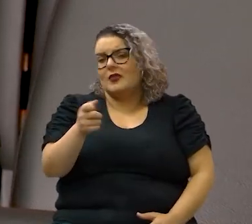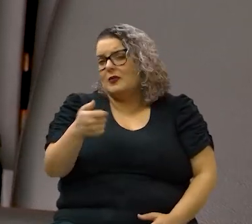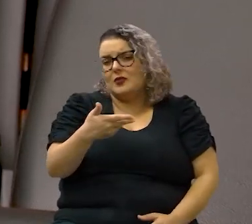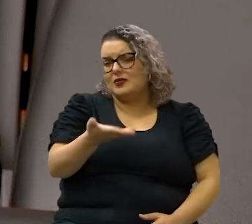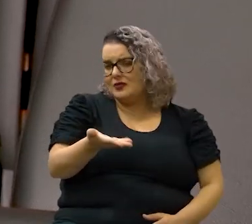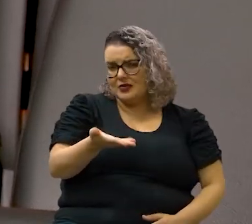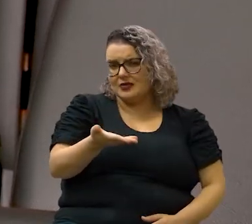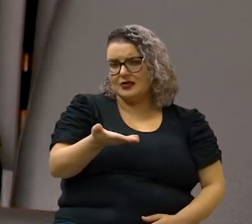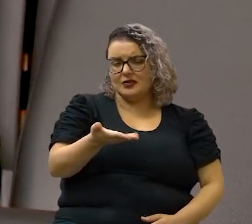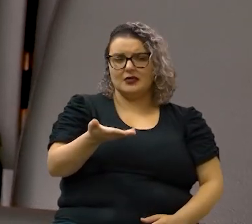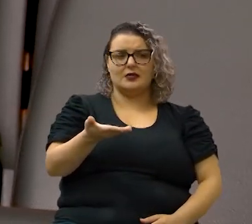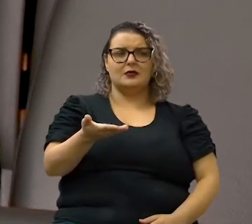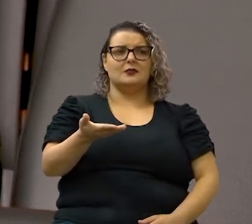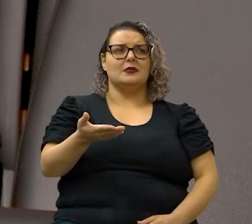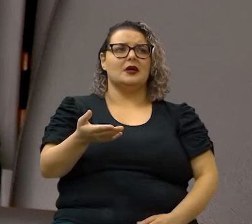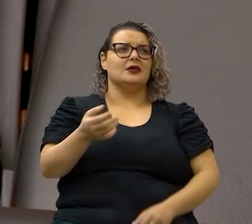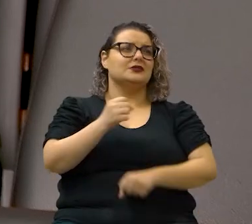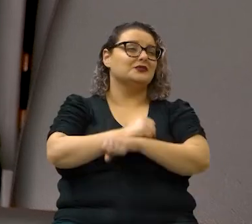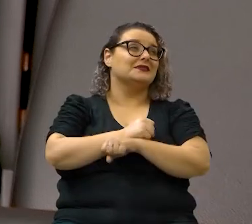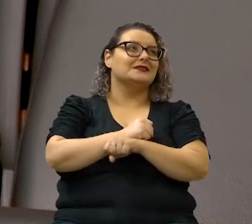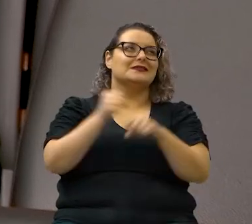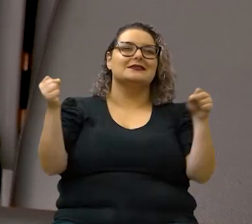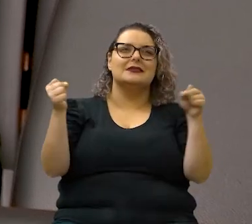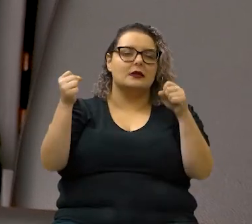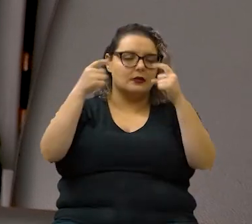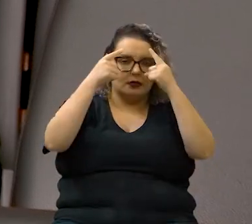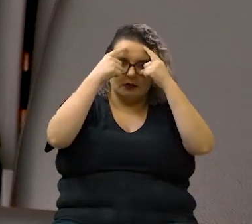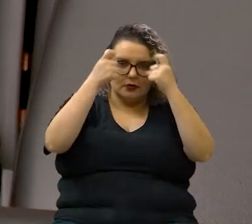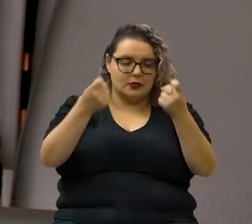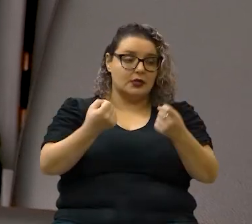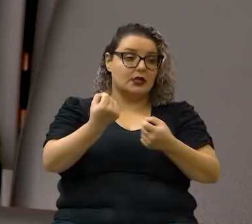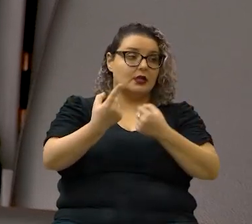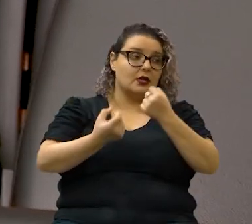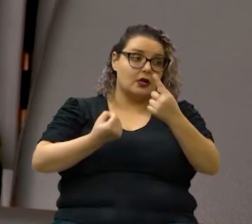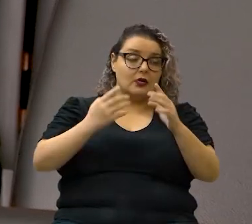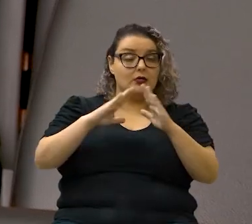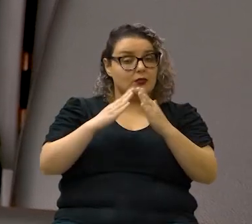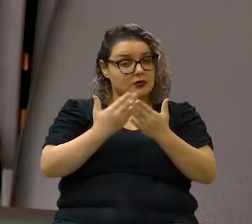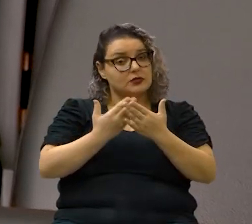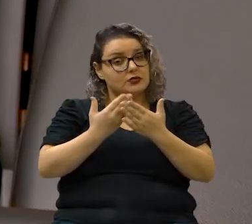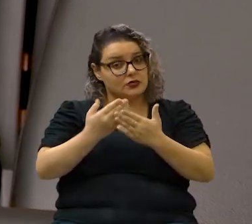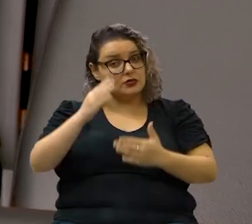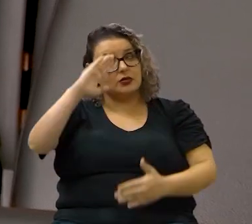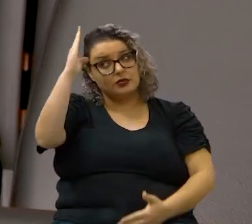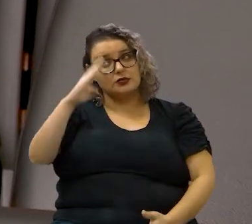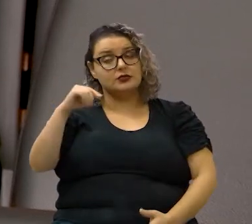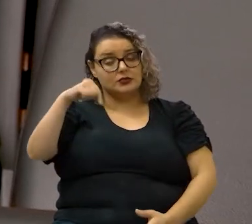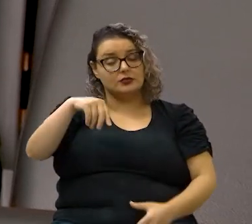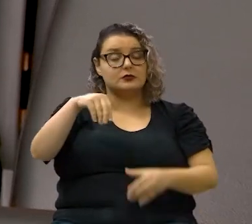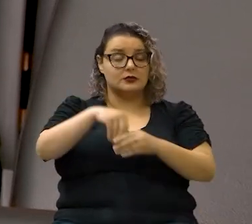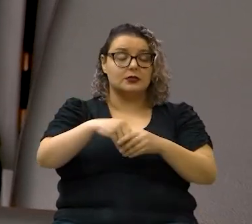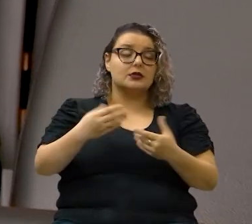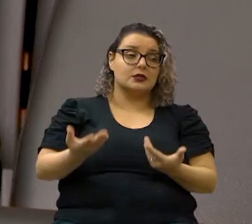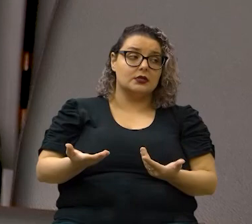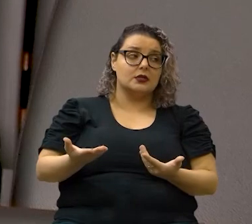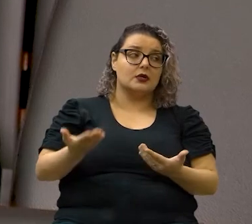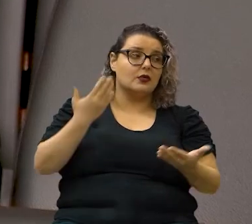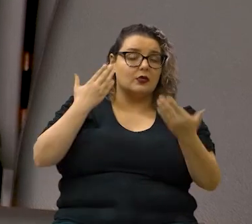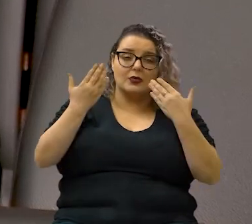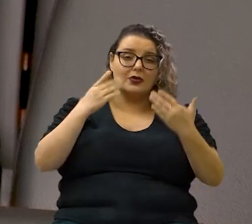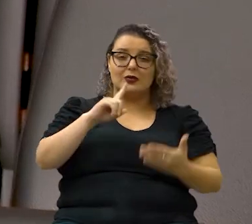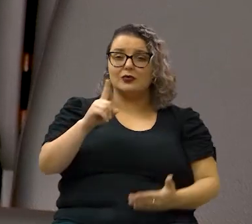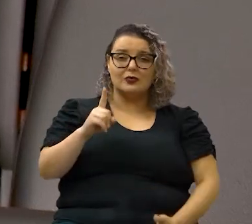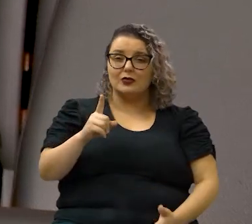mais do que isso, nesses casos, por exemplo, de extrema violência, que nós vimos em algumas escolas no Brasil, o psicólogo não é